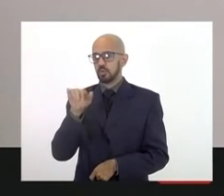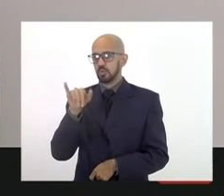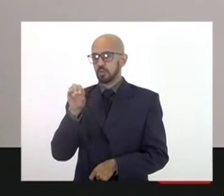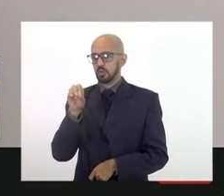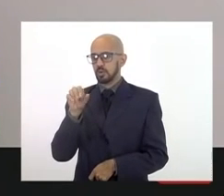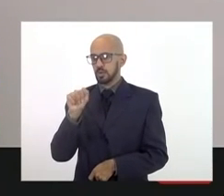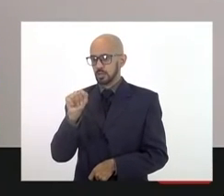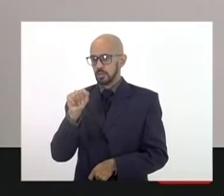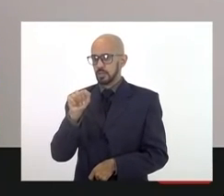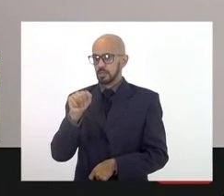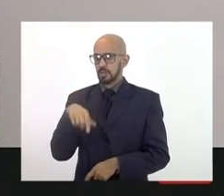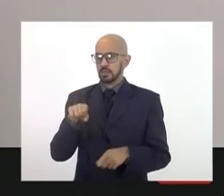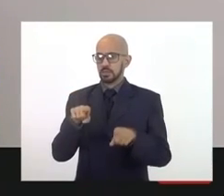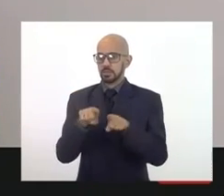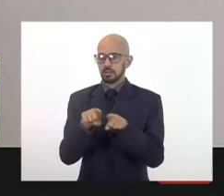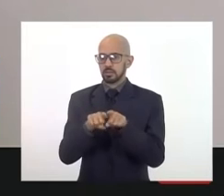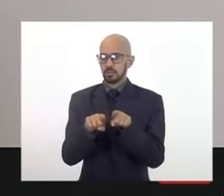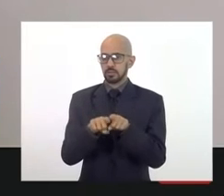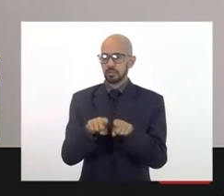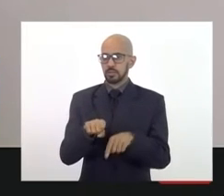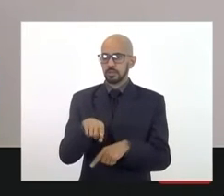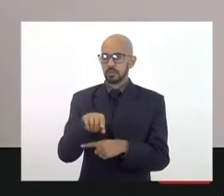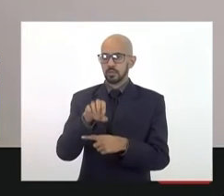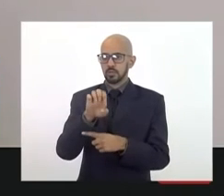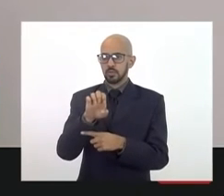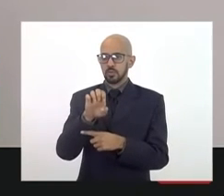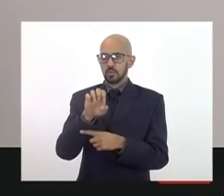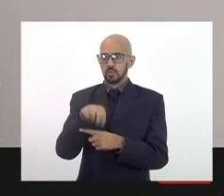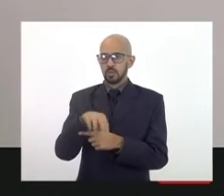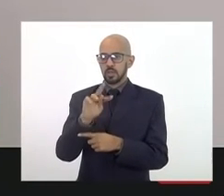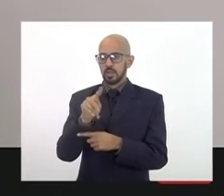boa expressão, é o Henrique Meirelles,